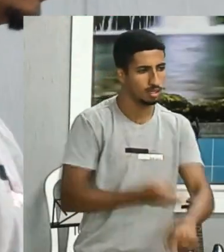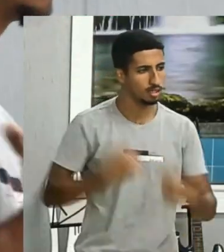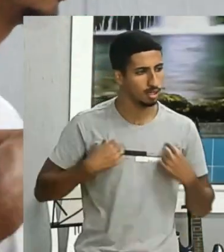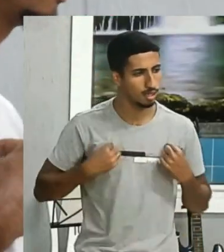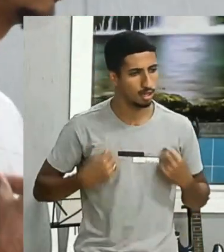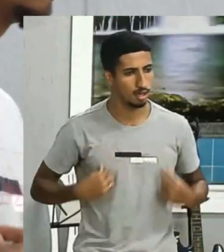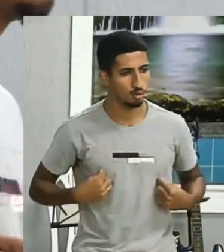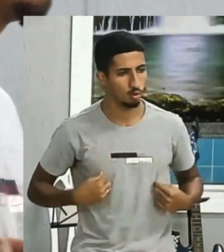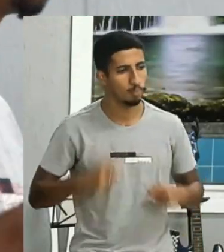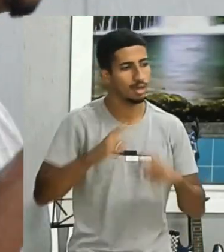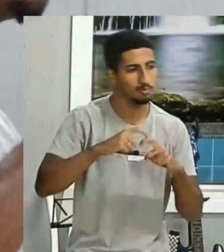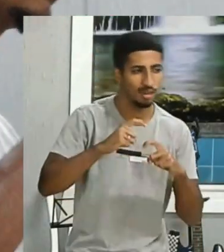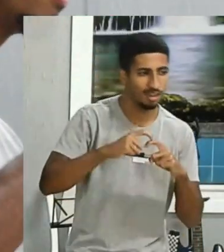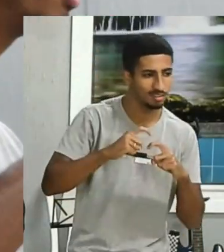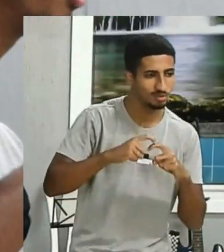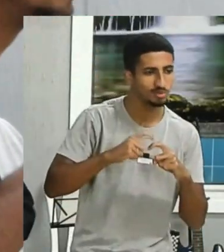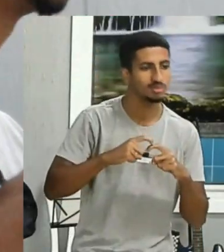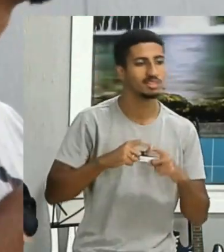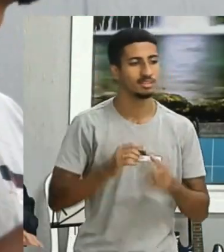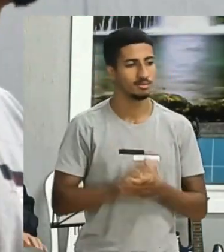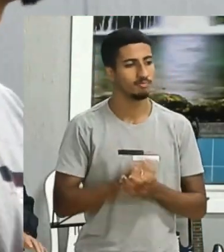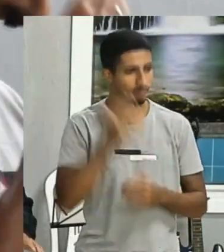médico, ou enfermeiro, não sei.